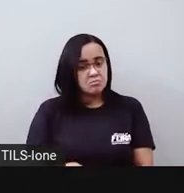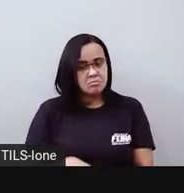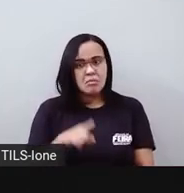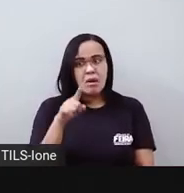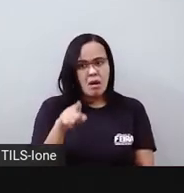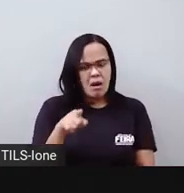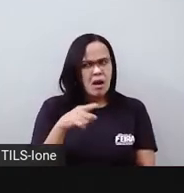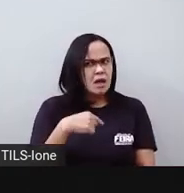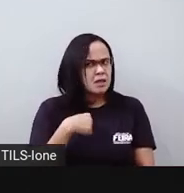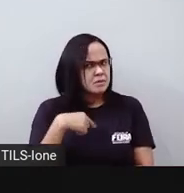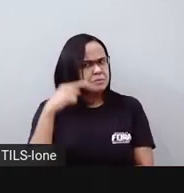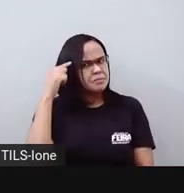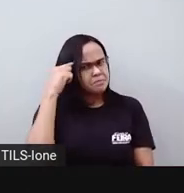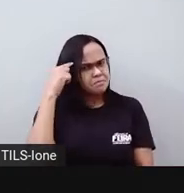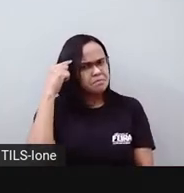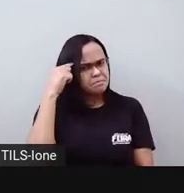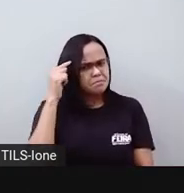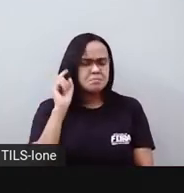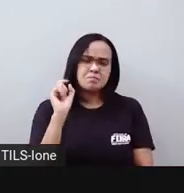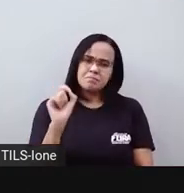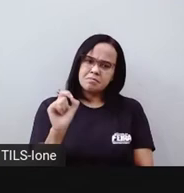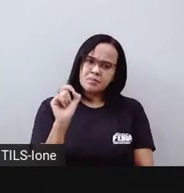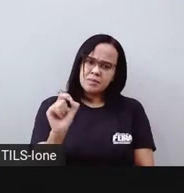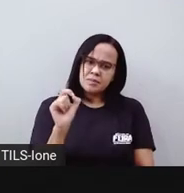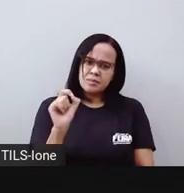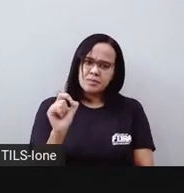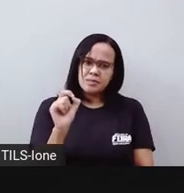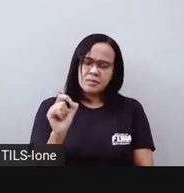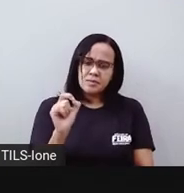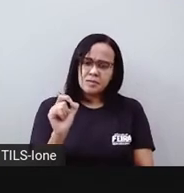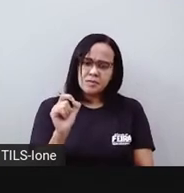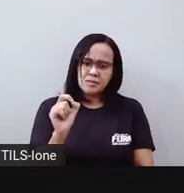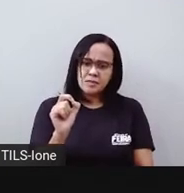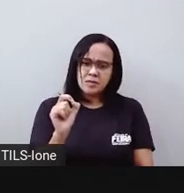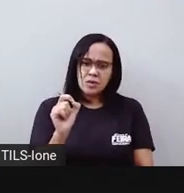suspeita. Ele acha que foi the